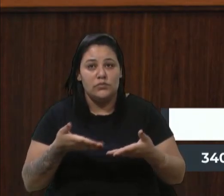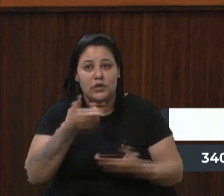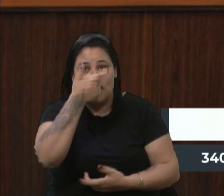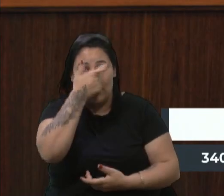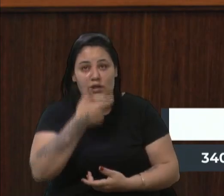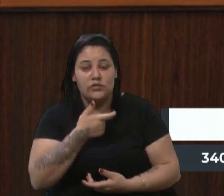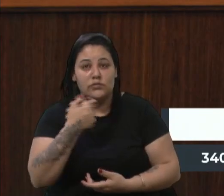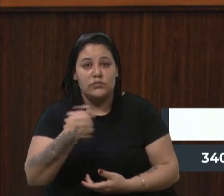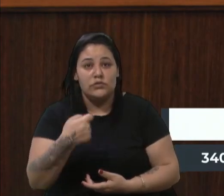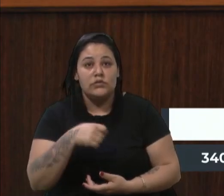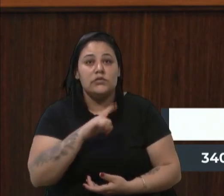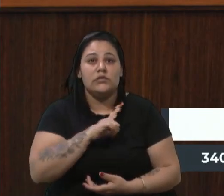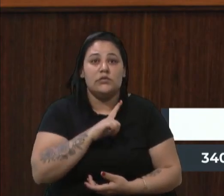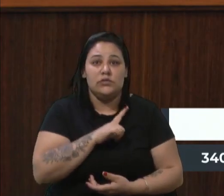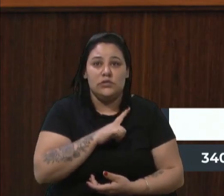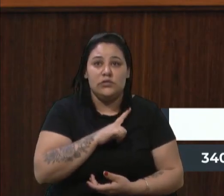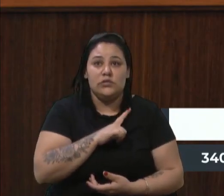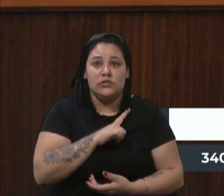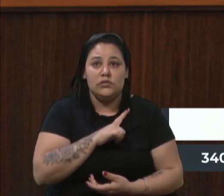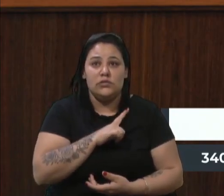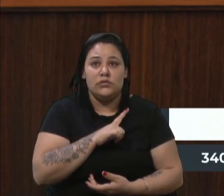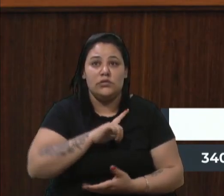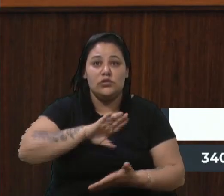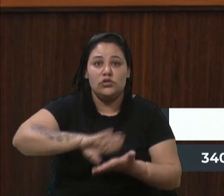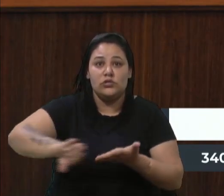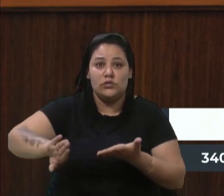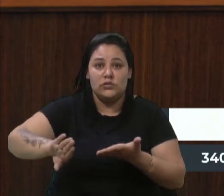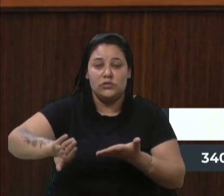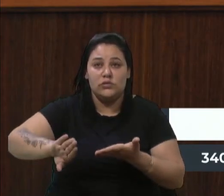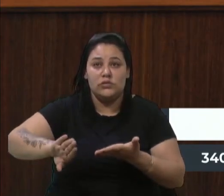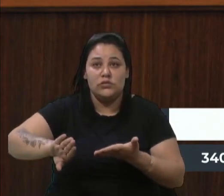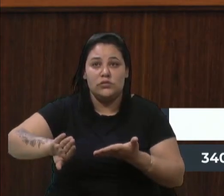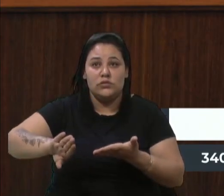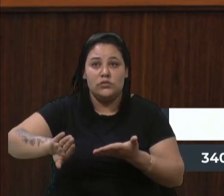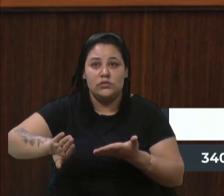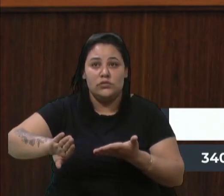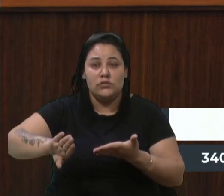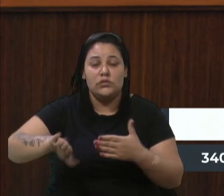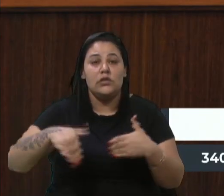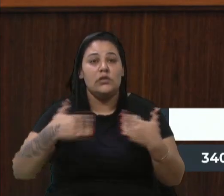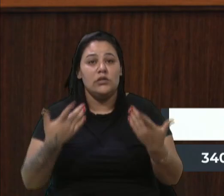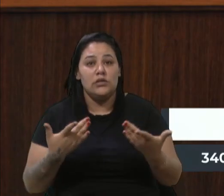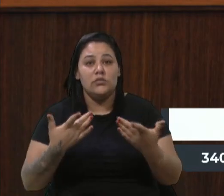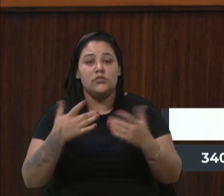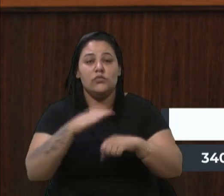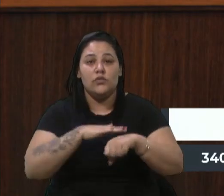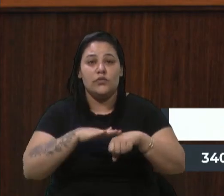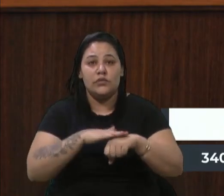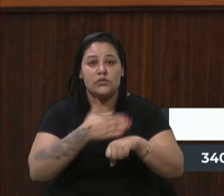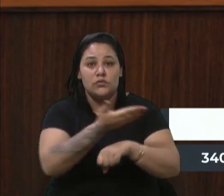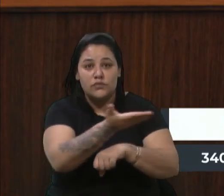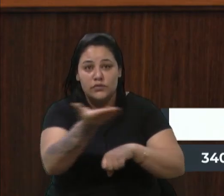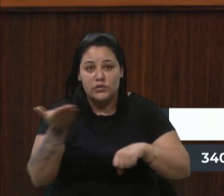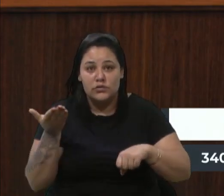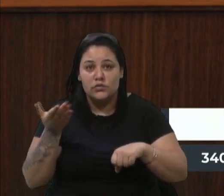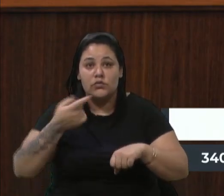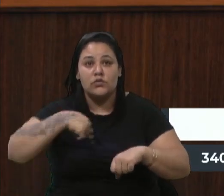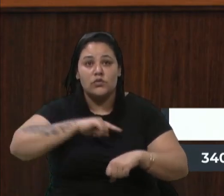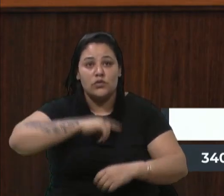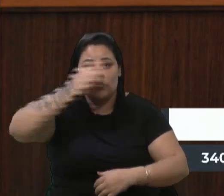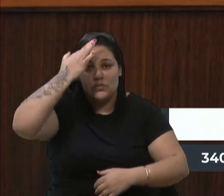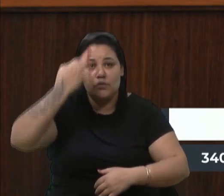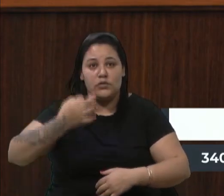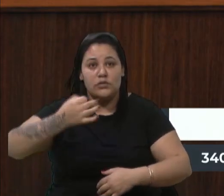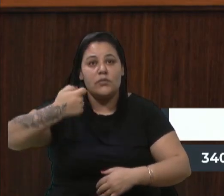é necessário ser feita a retirada. Então, em conversa com vocês, a gente entendeu que